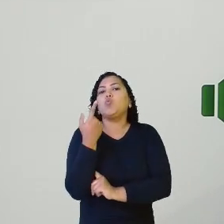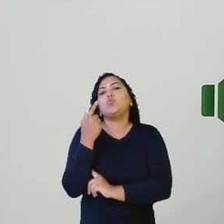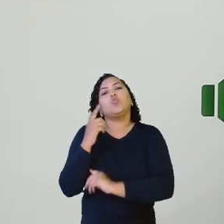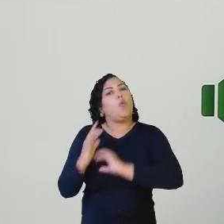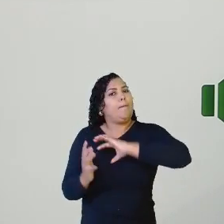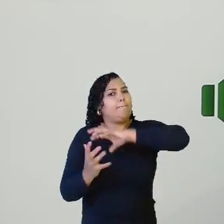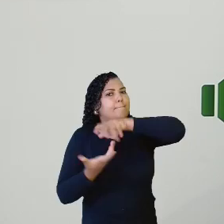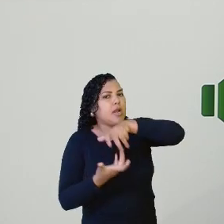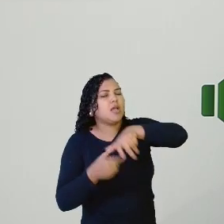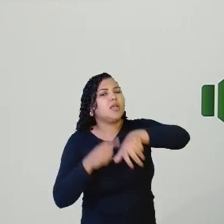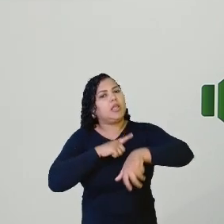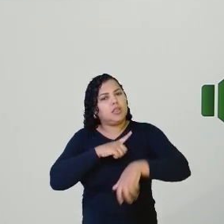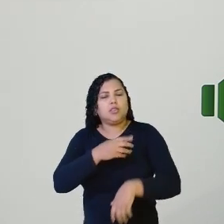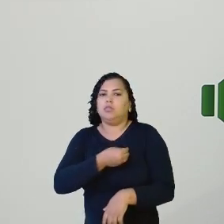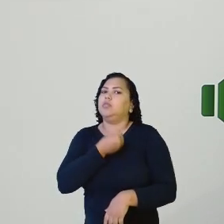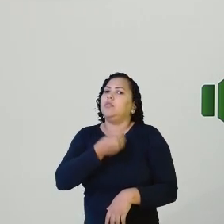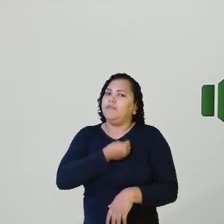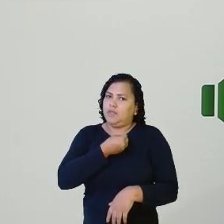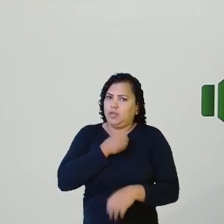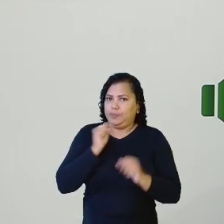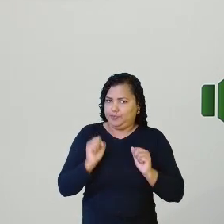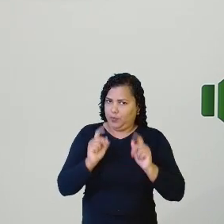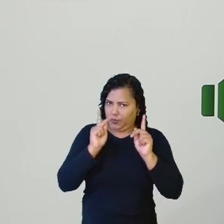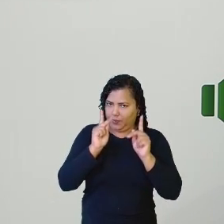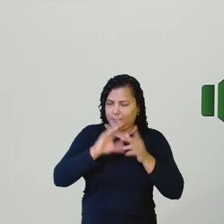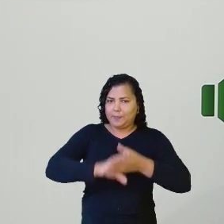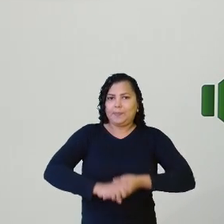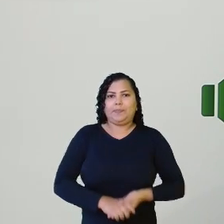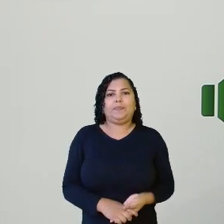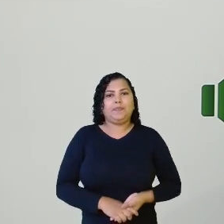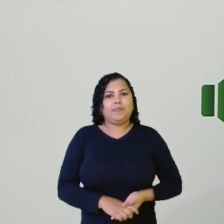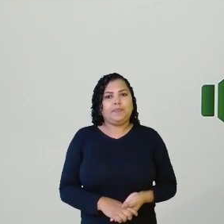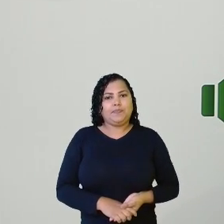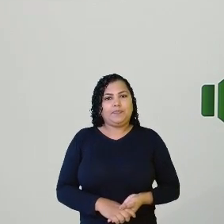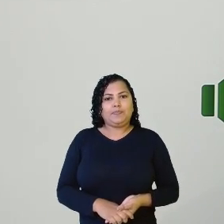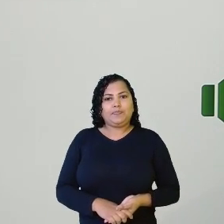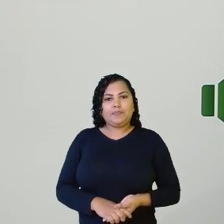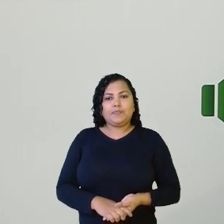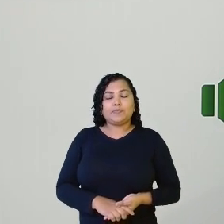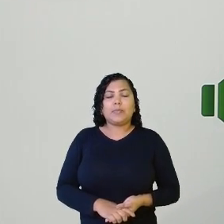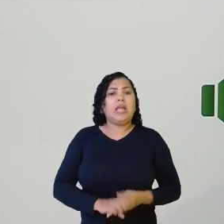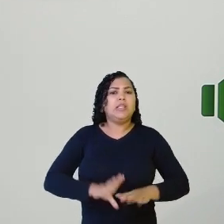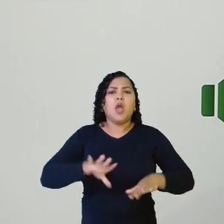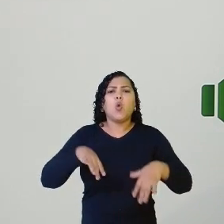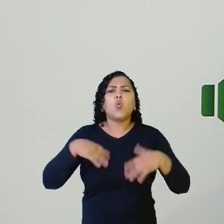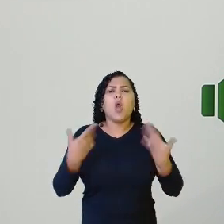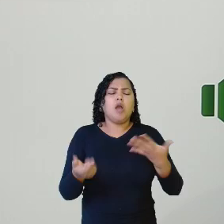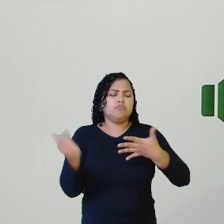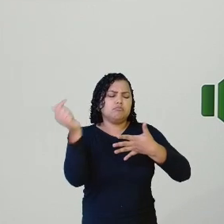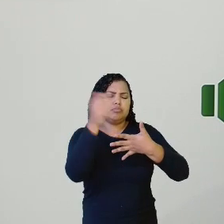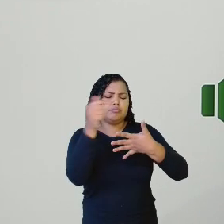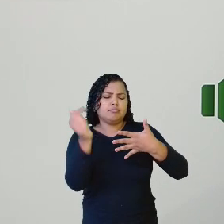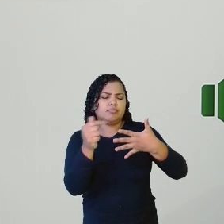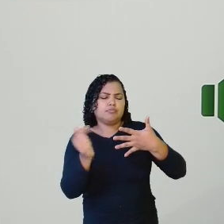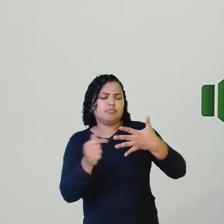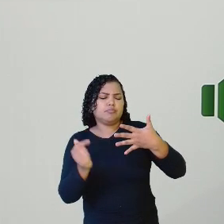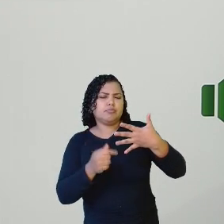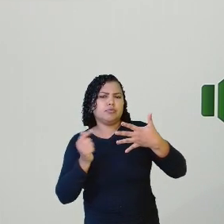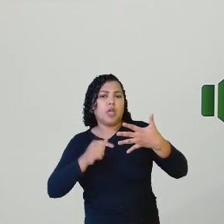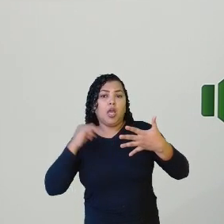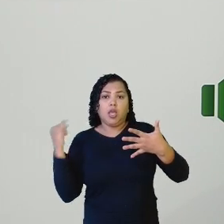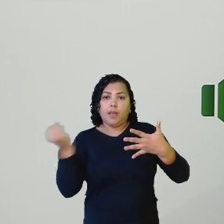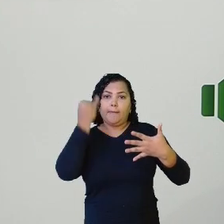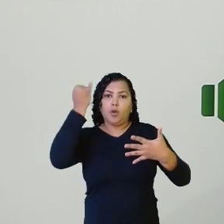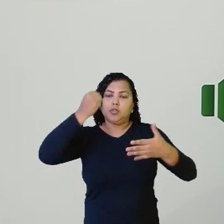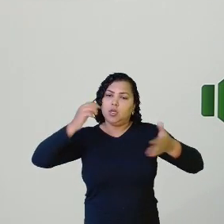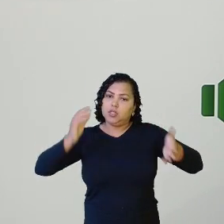Ainda não existe comprovadamente vida em outros planetas. E aí, quais são os fatores que propiciam a sobrevivência dos